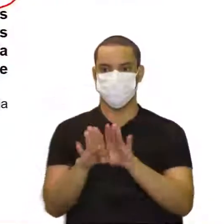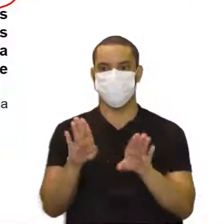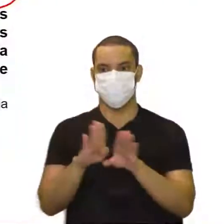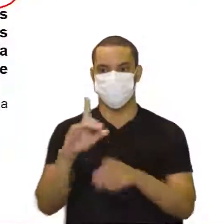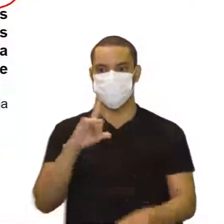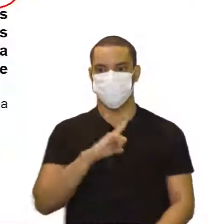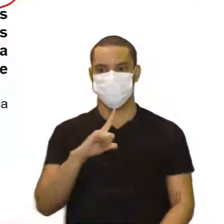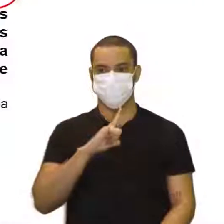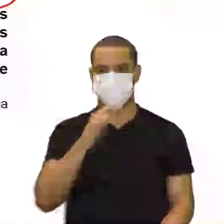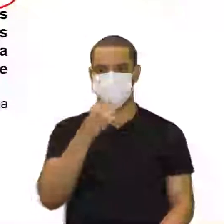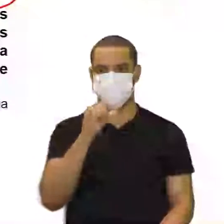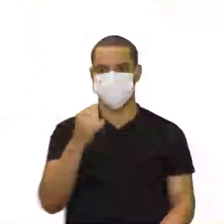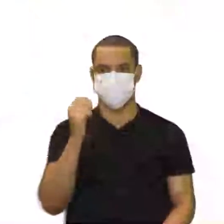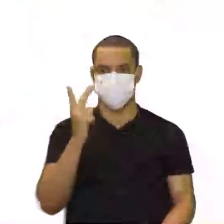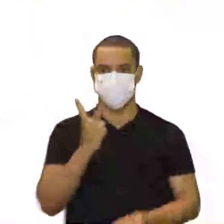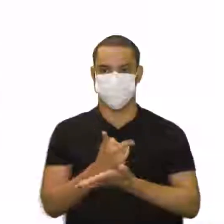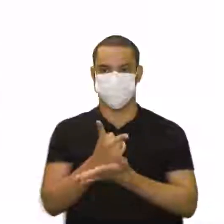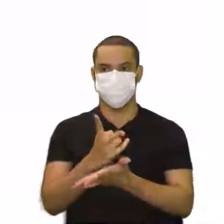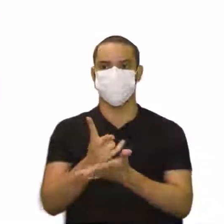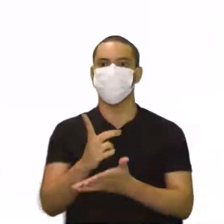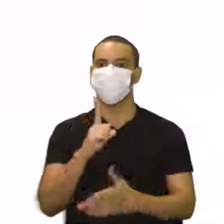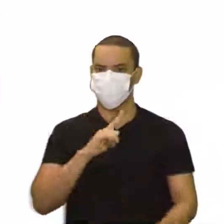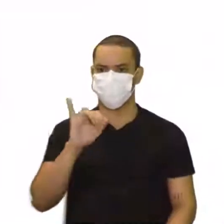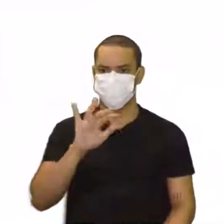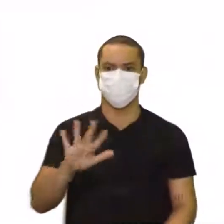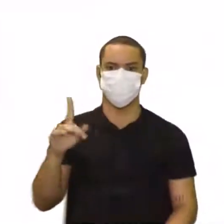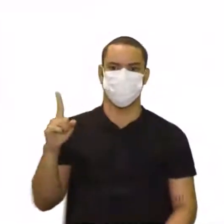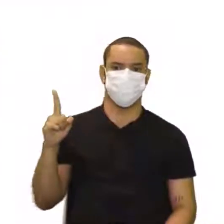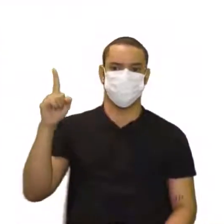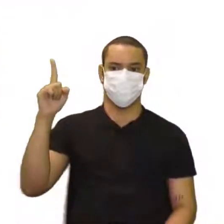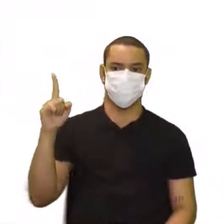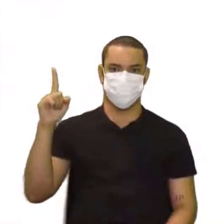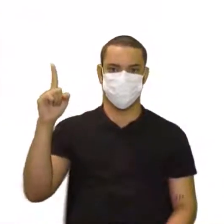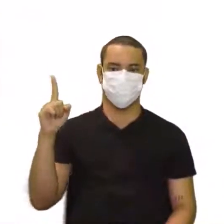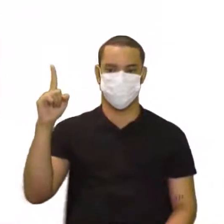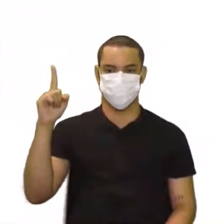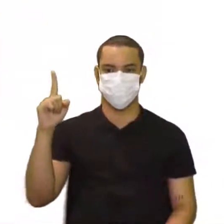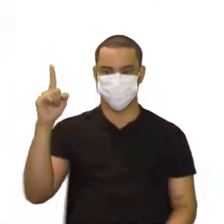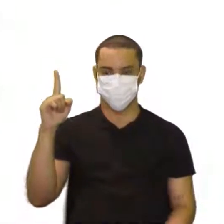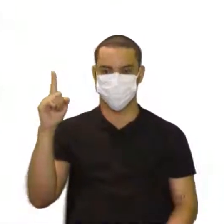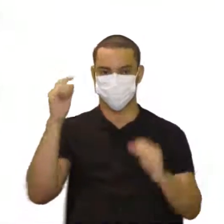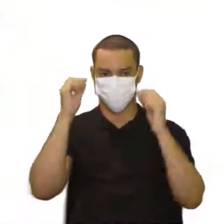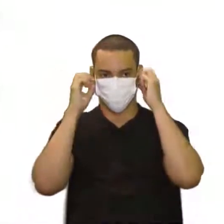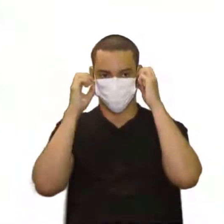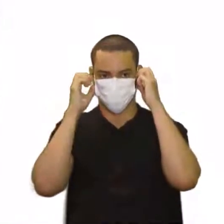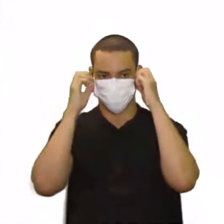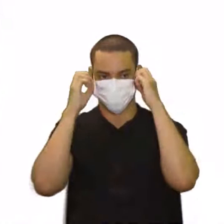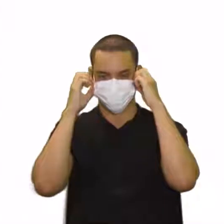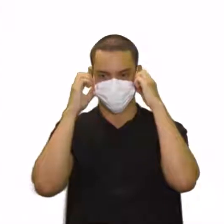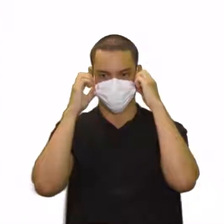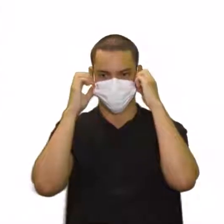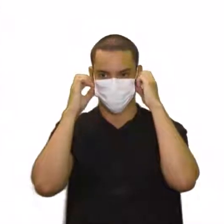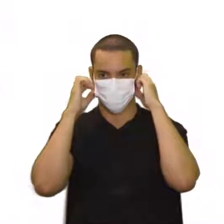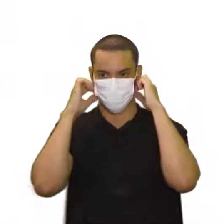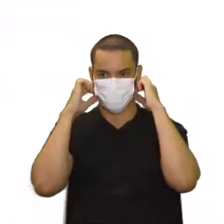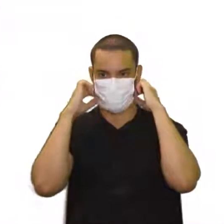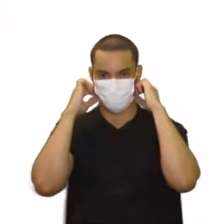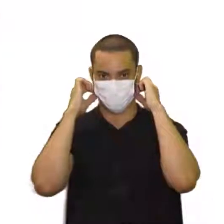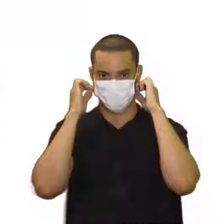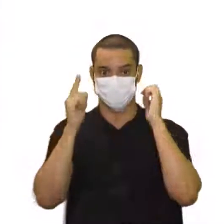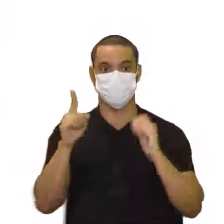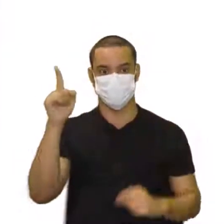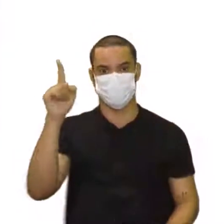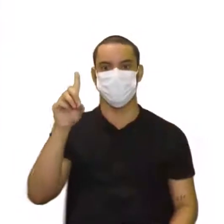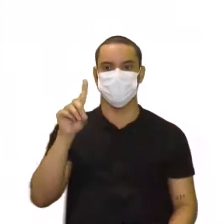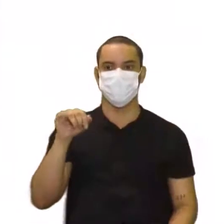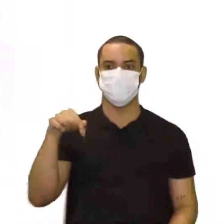contínua. Tem uma imagem? Tem, pessoal, olha só. Tá aqui a imagem de um dínamo, ok? E aqui